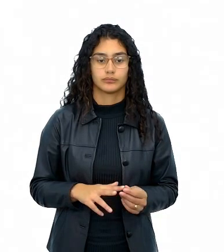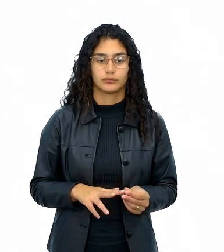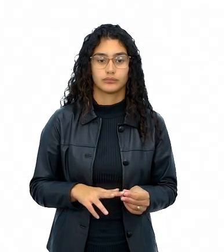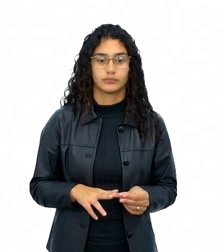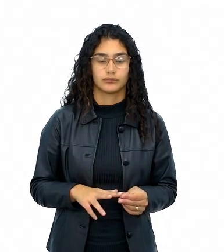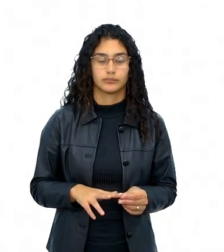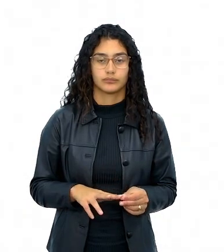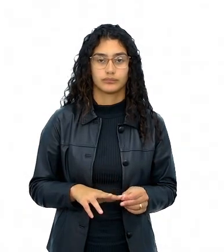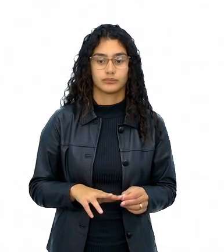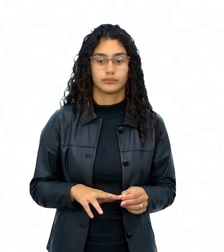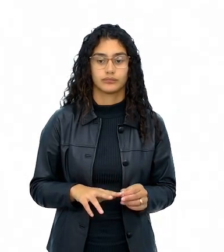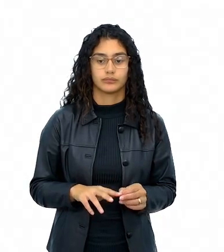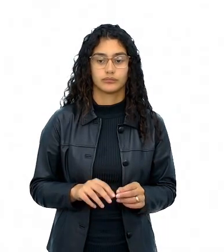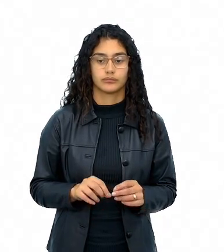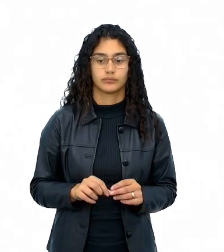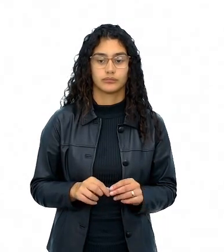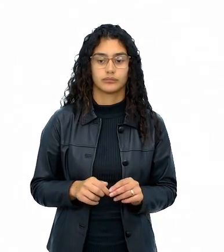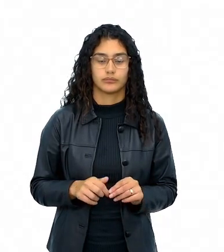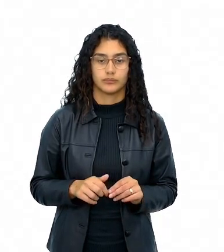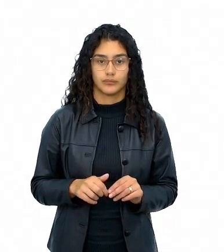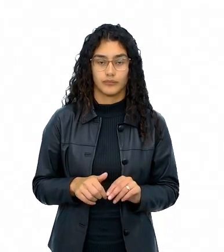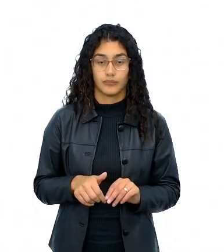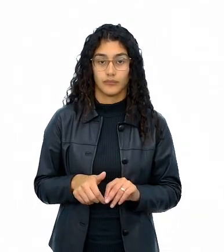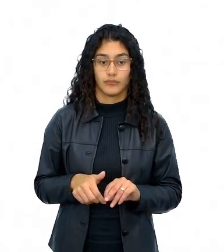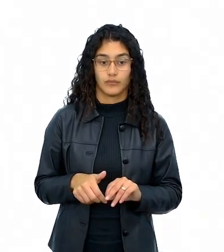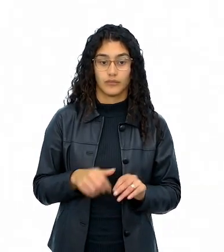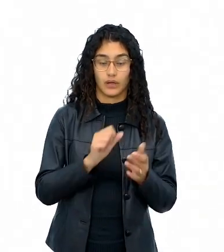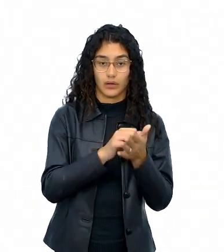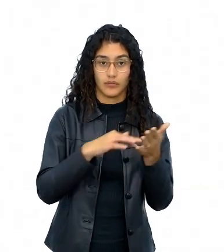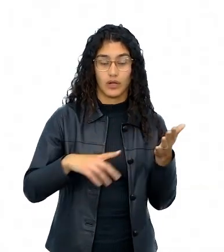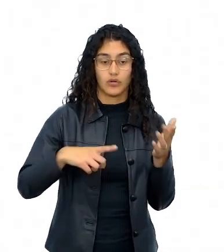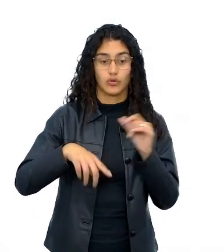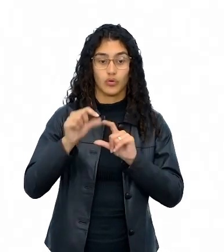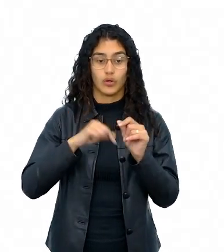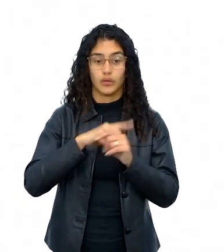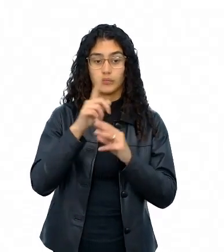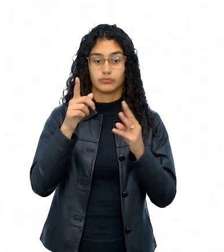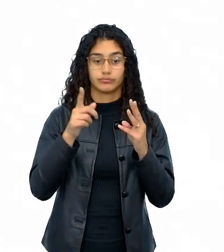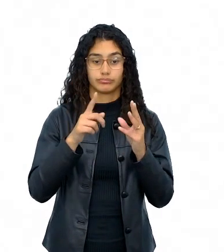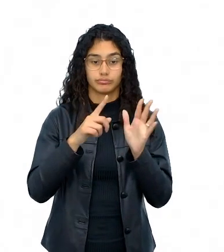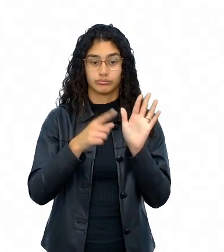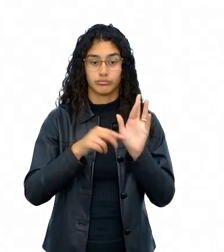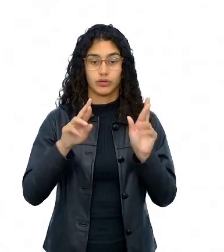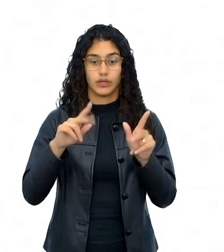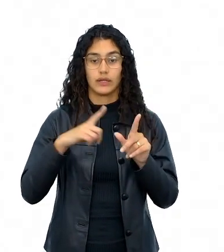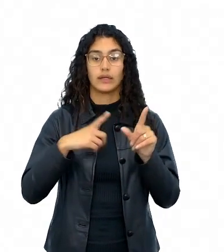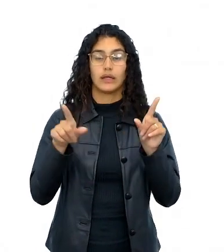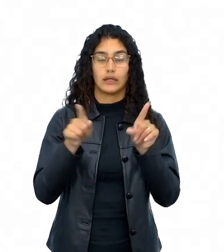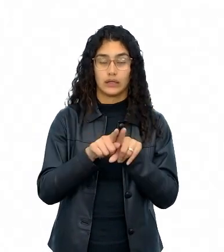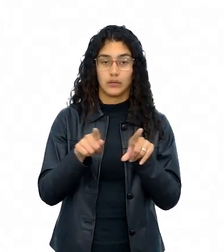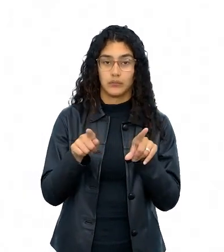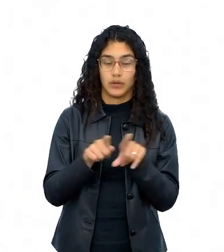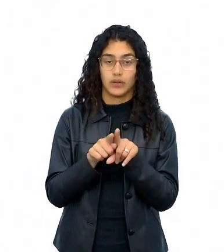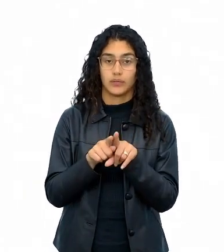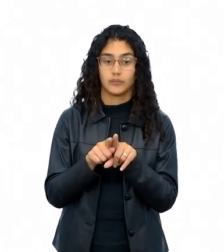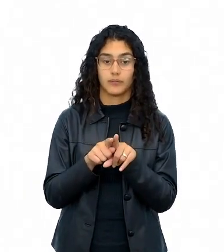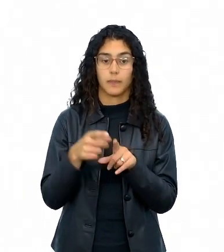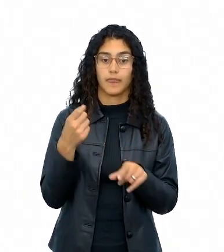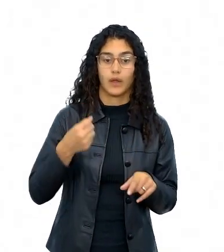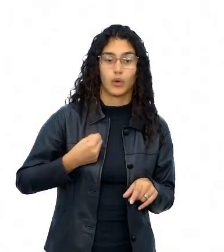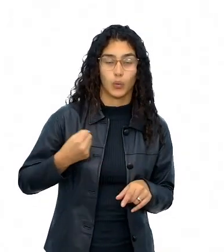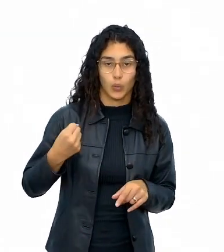E aí, entre essas atividades, eu escolhi essa outra, que envolve também